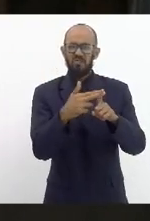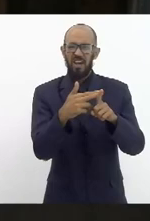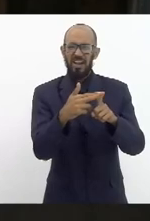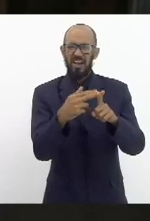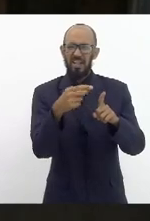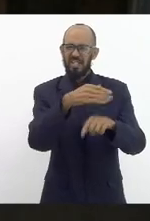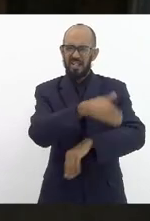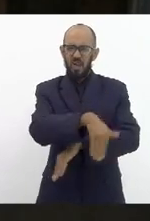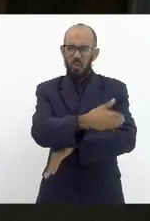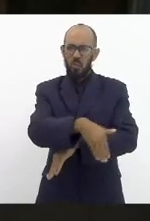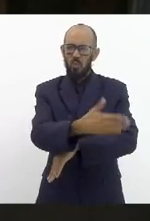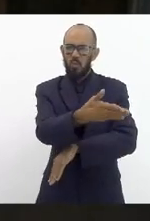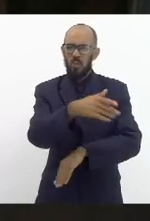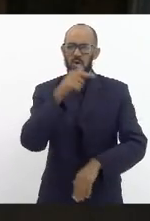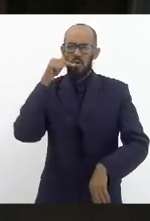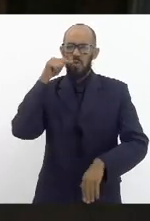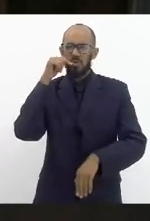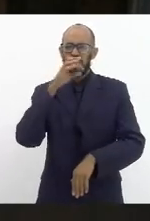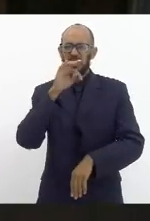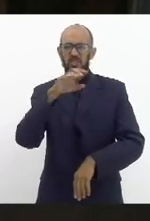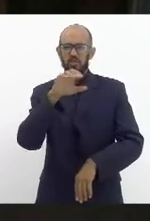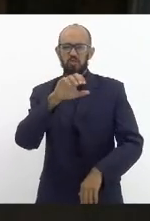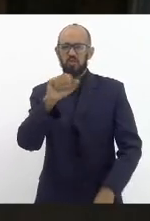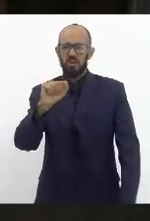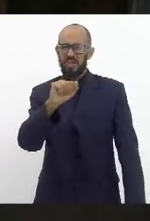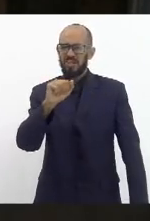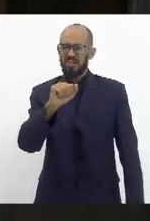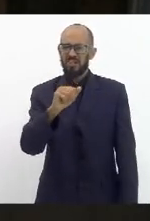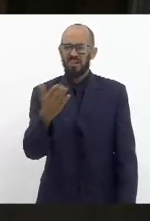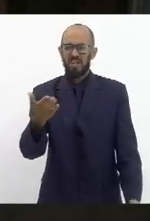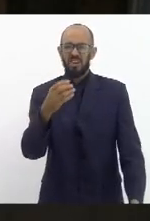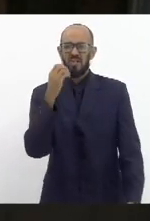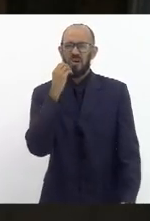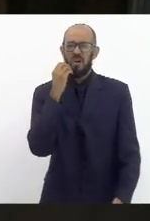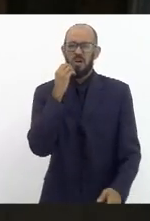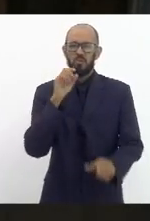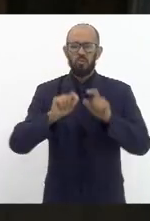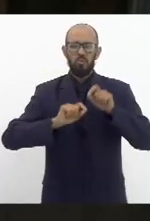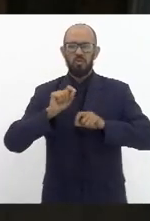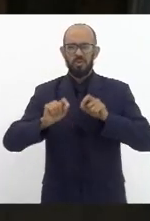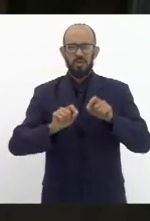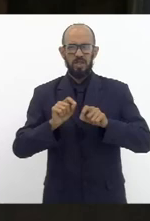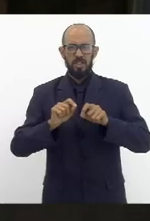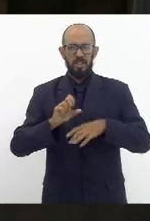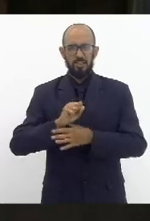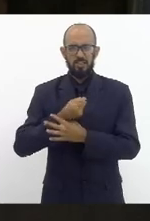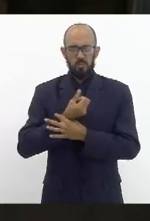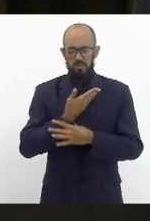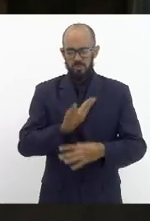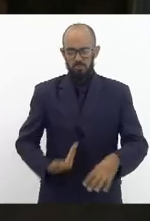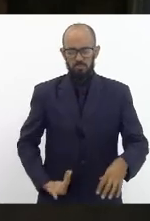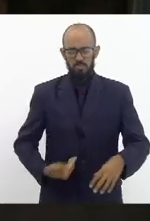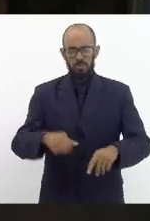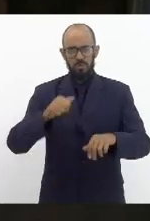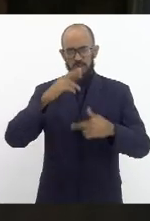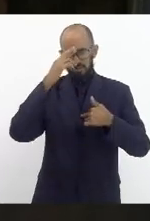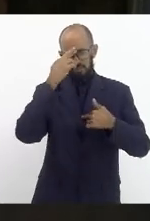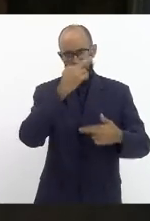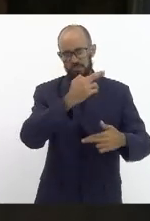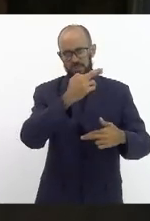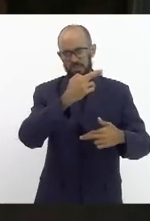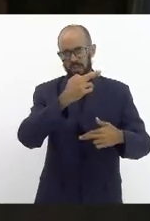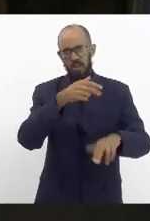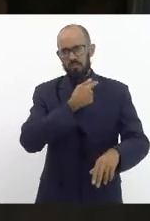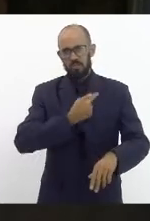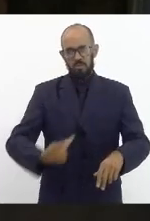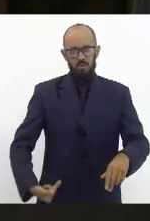rua, ontem à noite, na Tijuca. Então, é óbvio que a segurança pública tem sido respeitada pelo